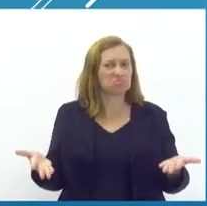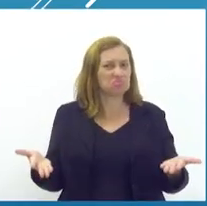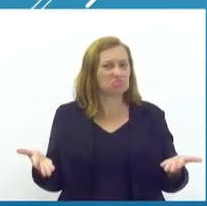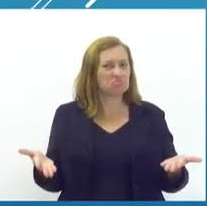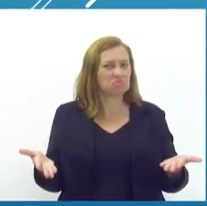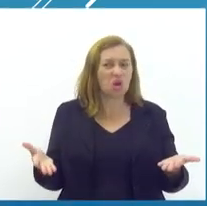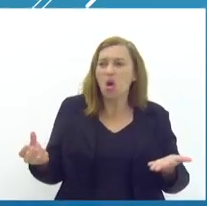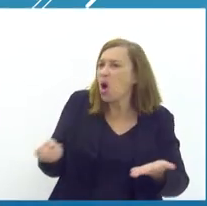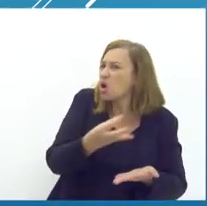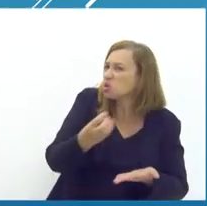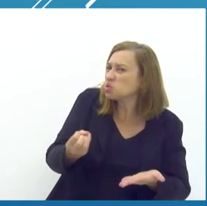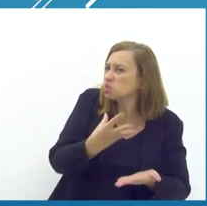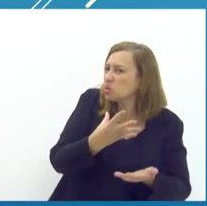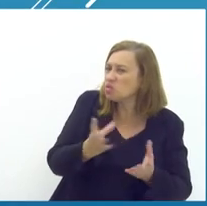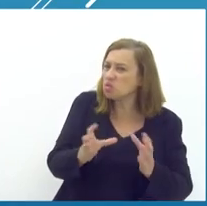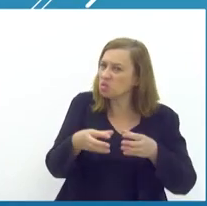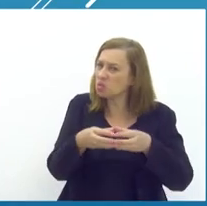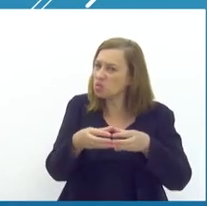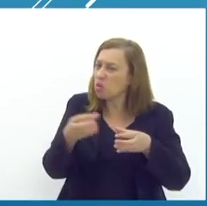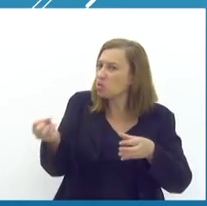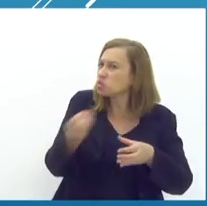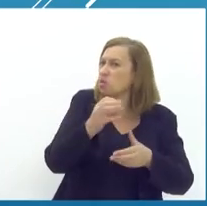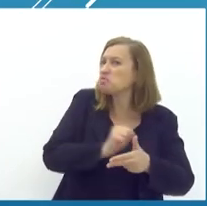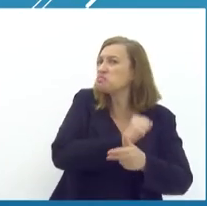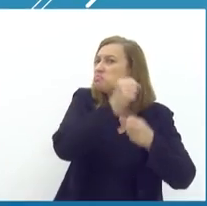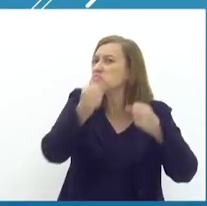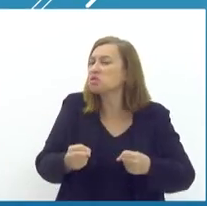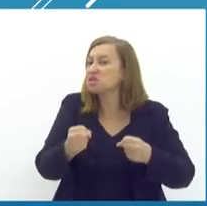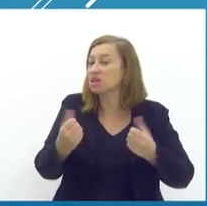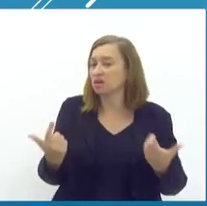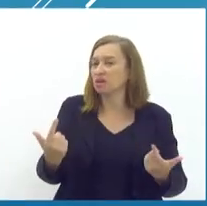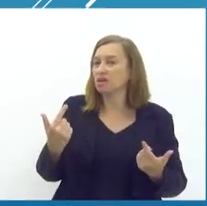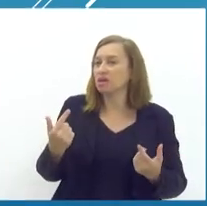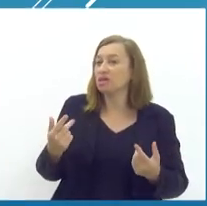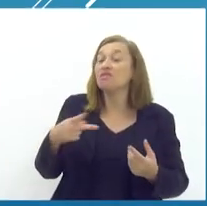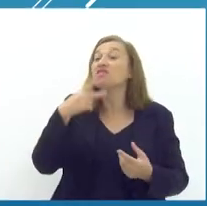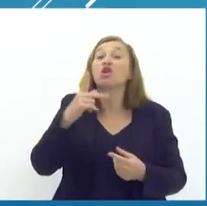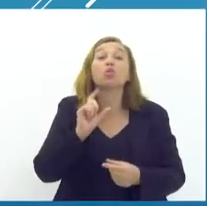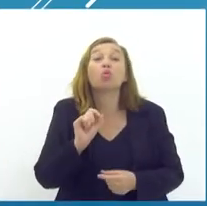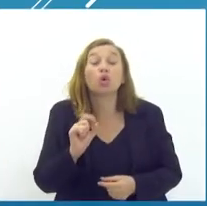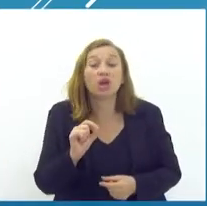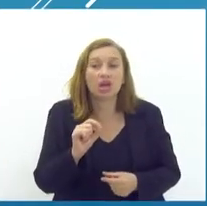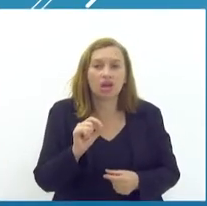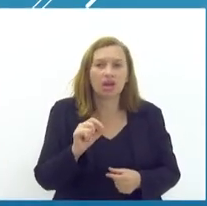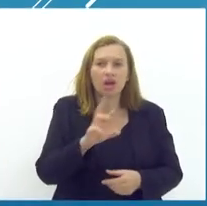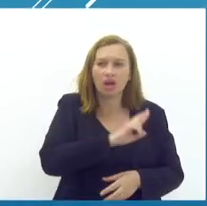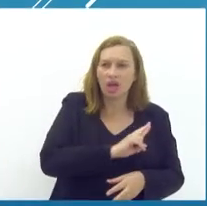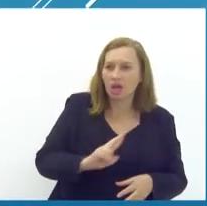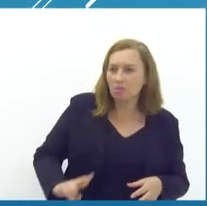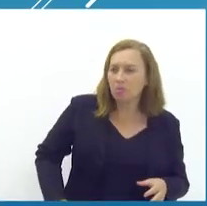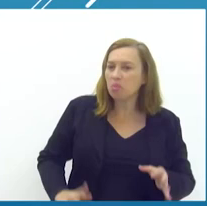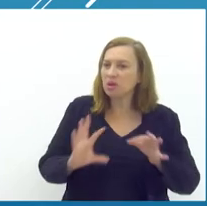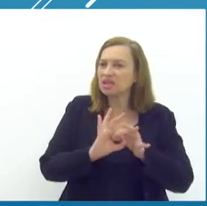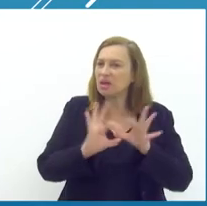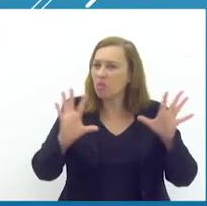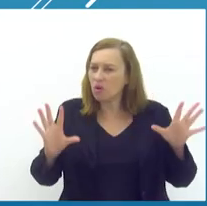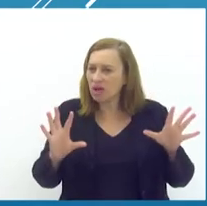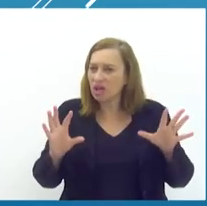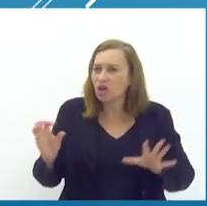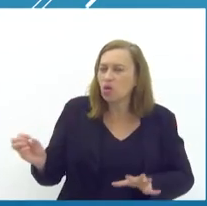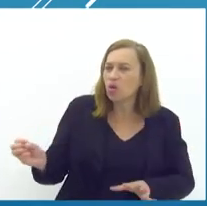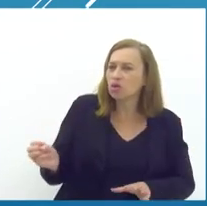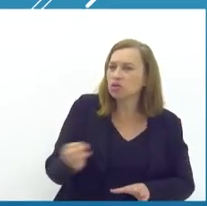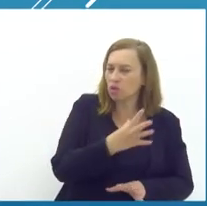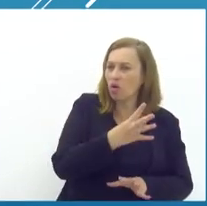é uma nova entidade é um novo poder O que que a gente tá tratando isso República democrática um novo